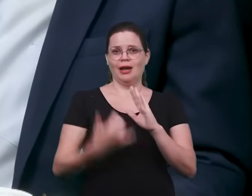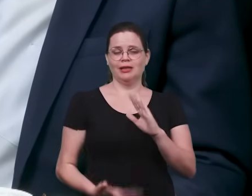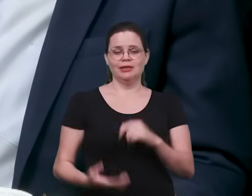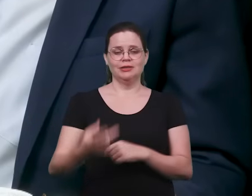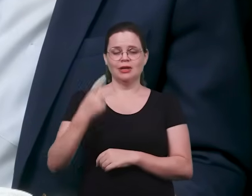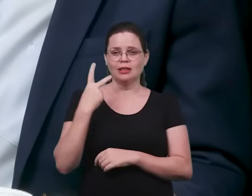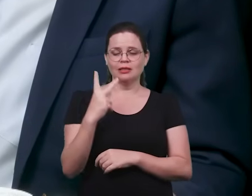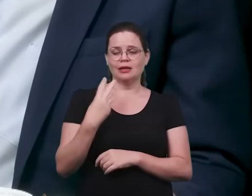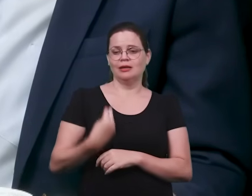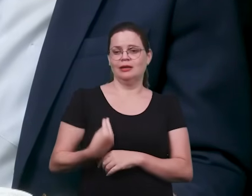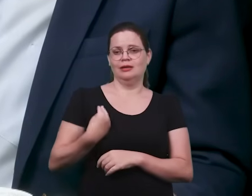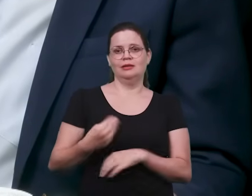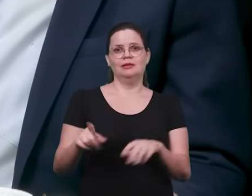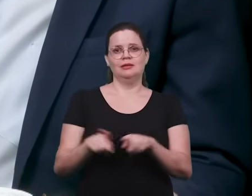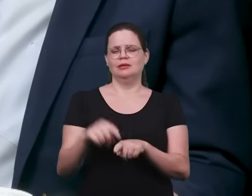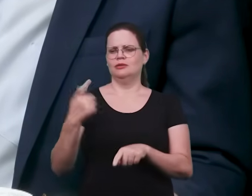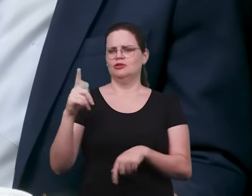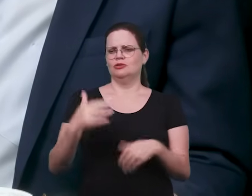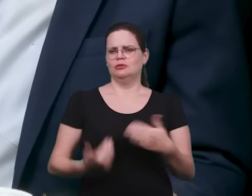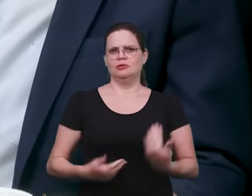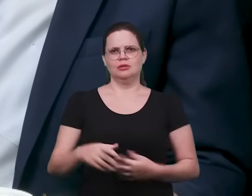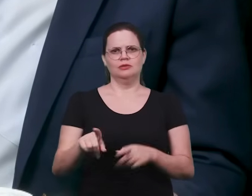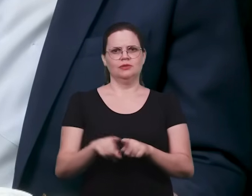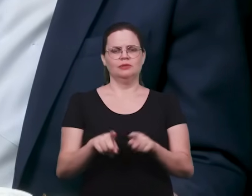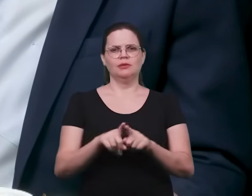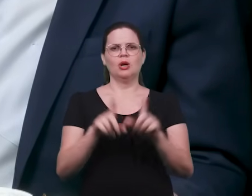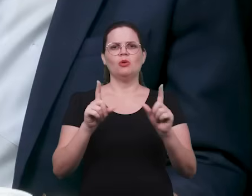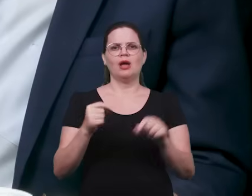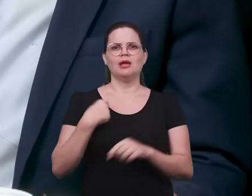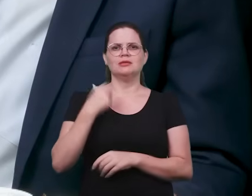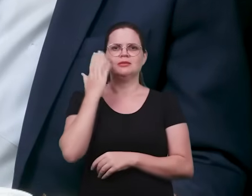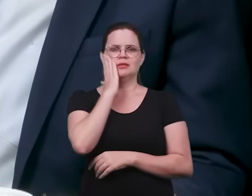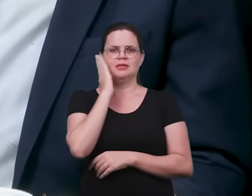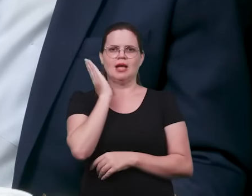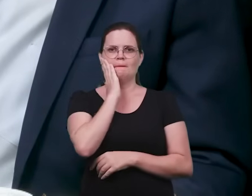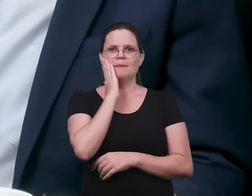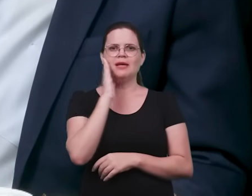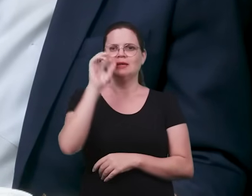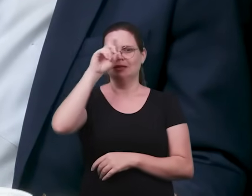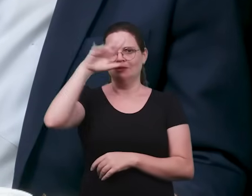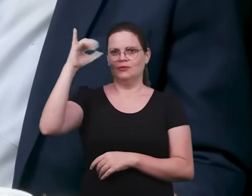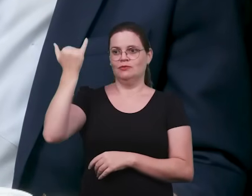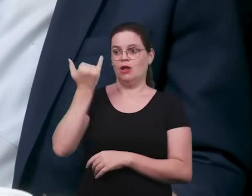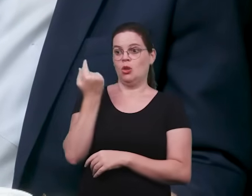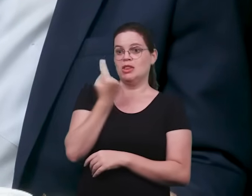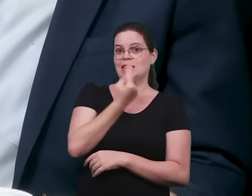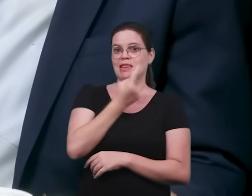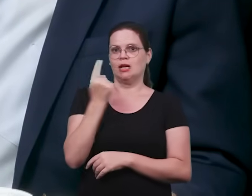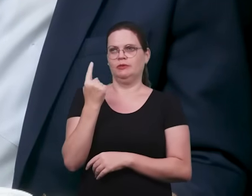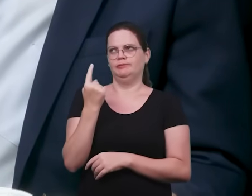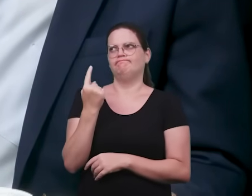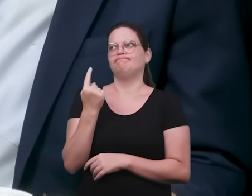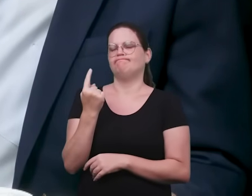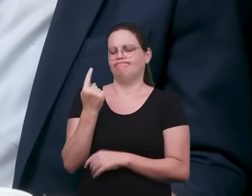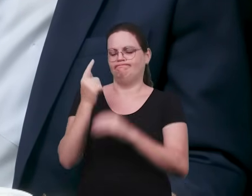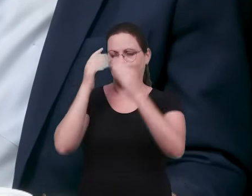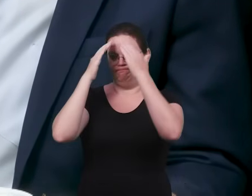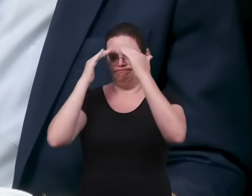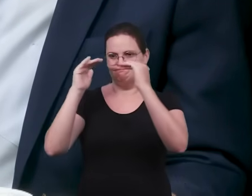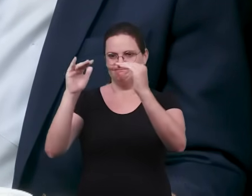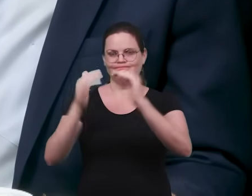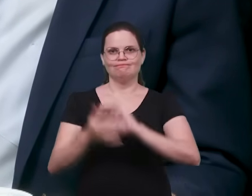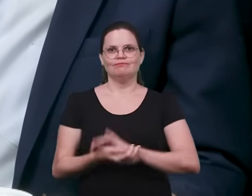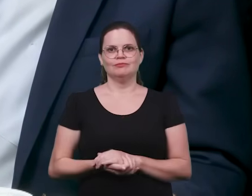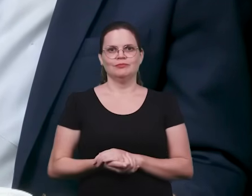outros servos de Deus. Então a primeira coisa é o servo saber ouvir não. Moisés estava ali